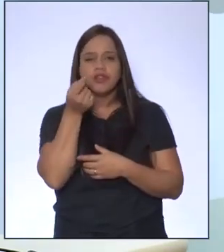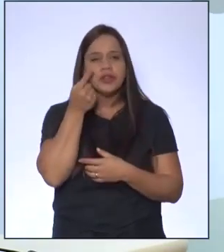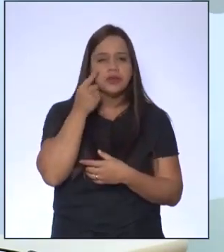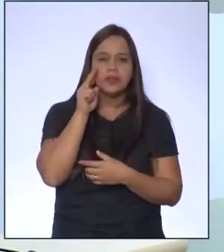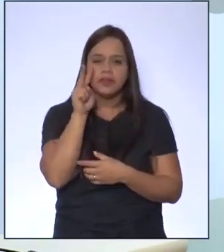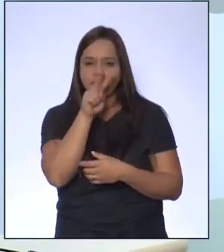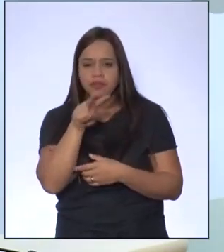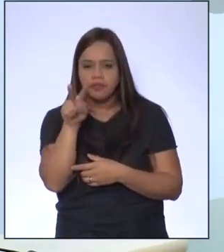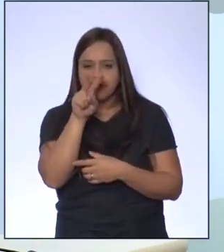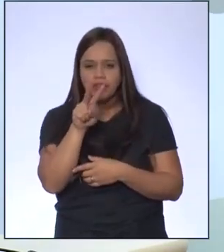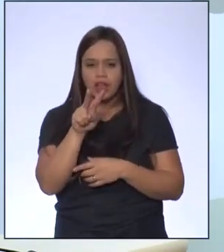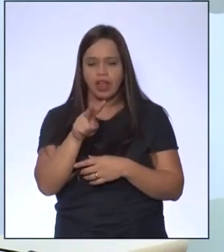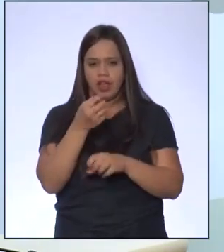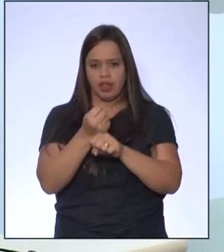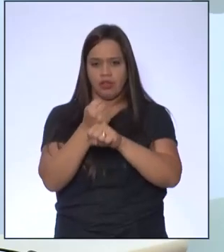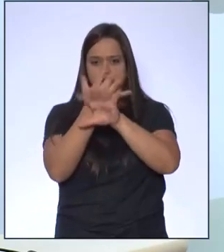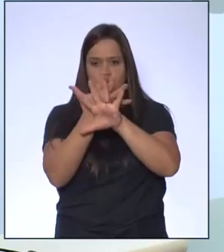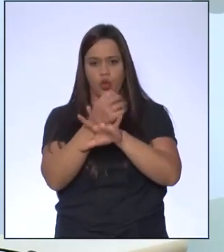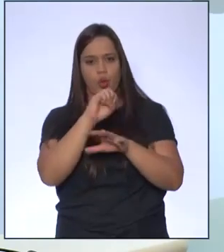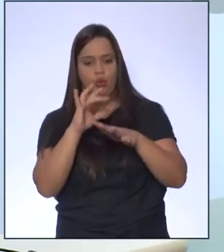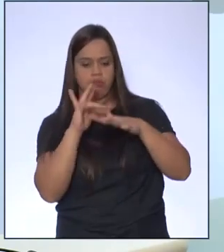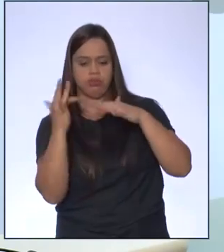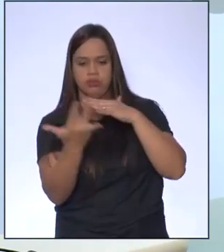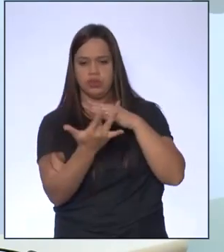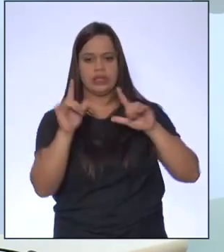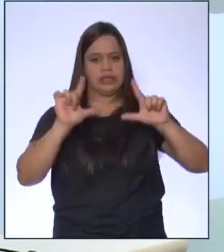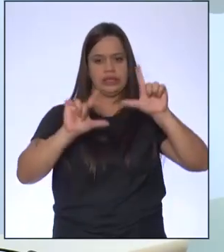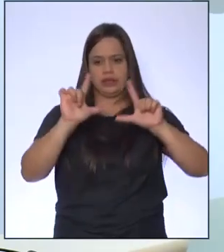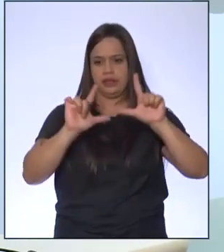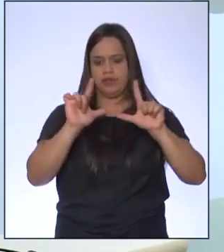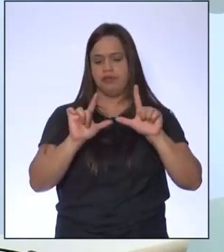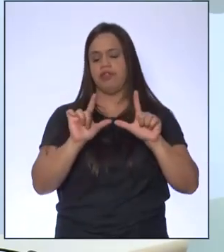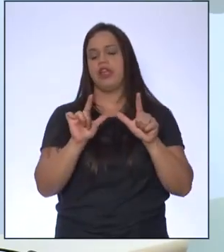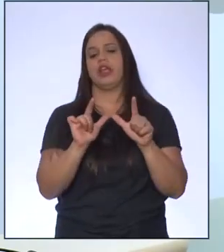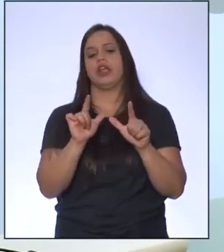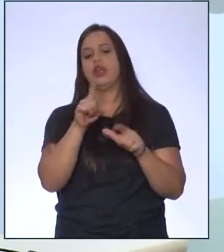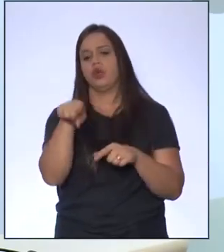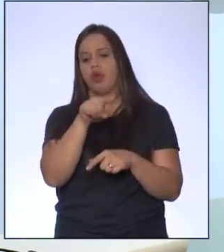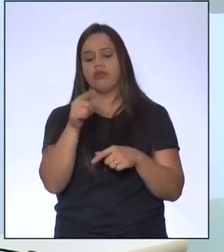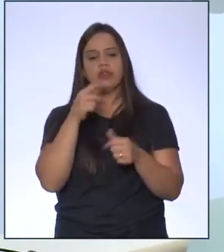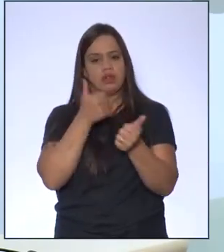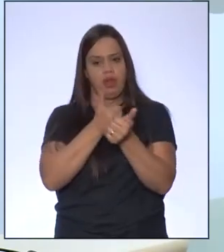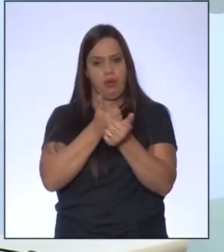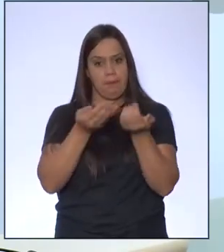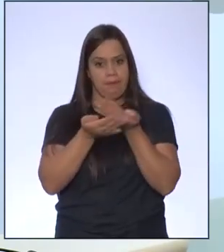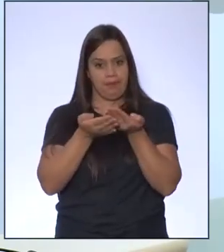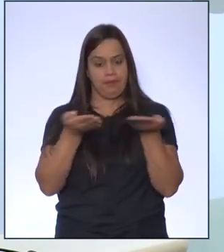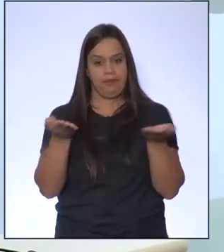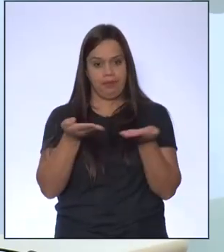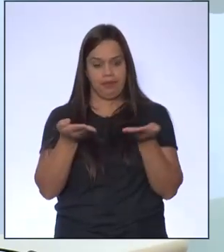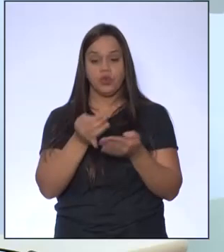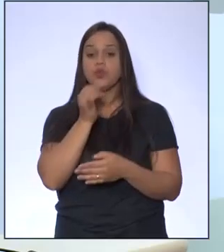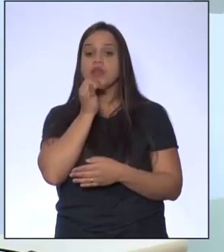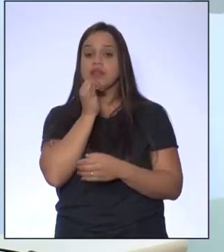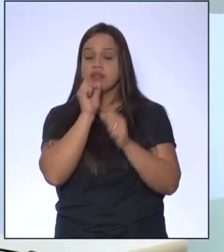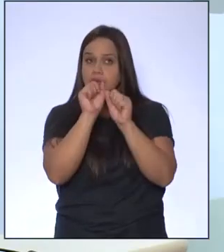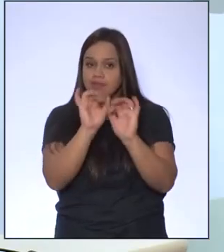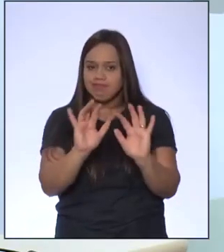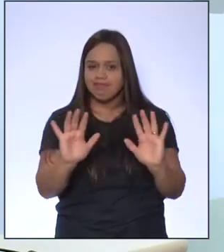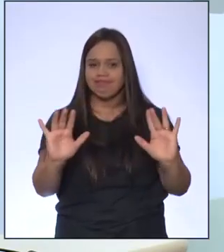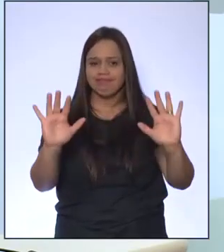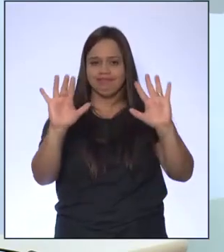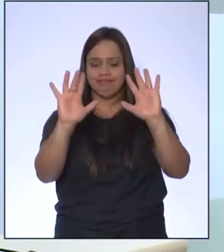do aplicativo, da rede social, da TV, por onde vocês nos acompanham, um exemplo de uma paisagem,